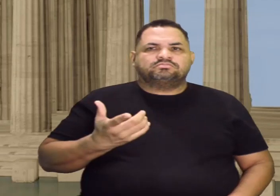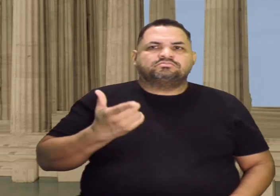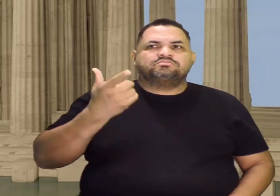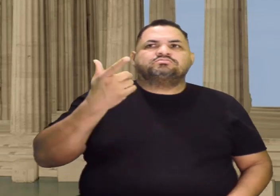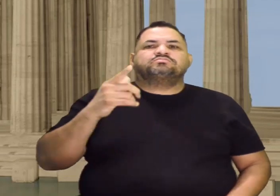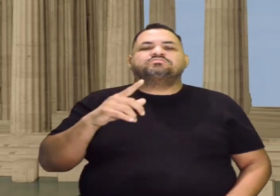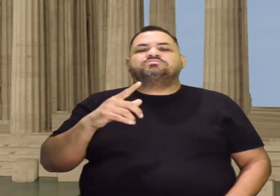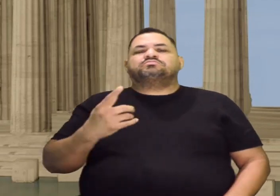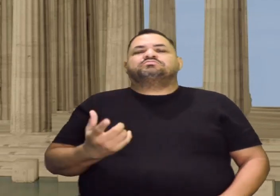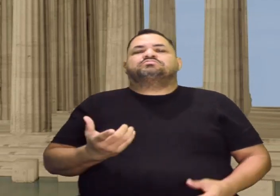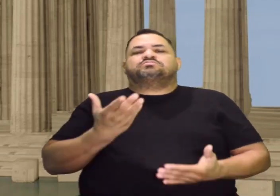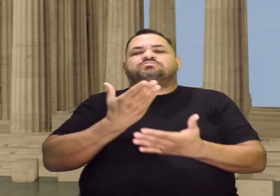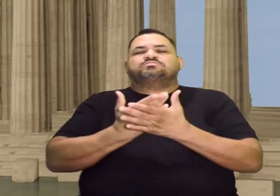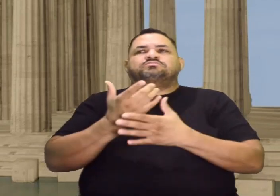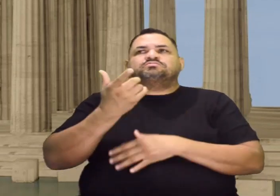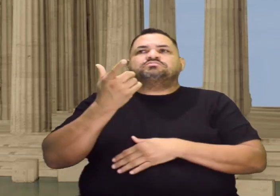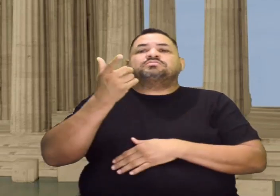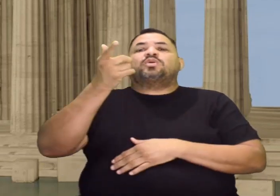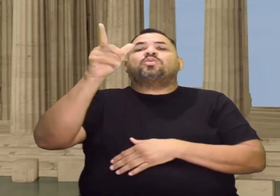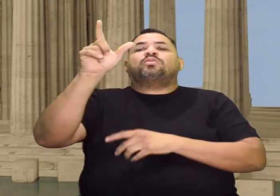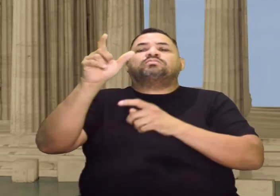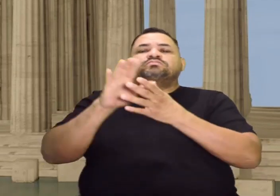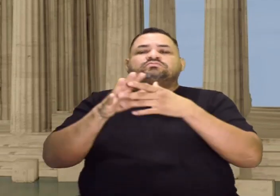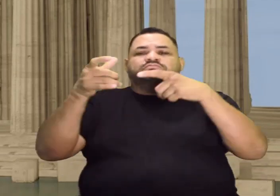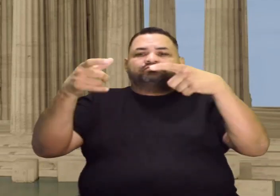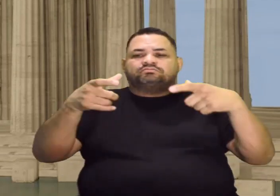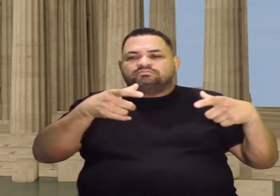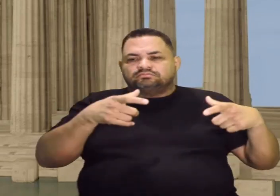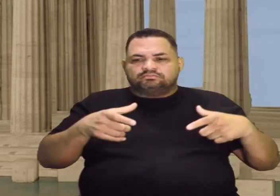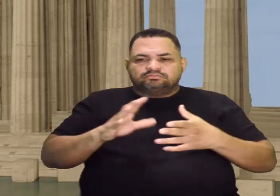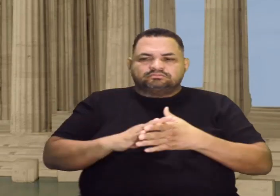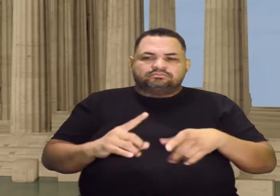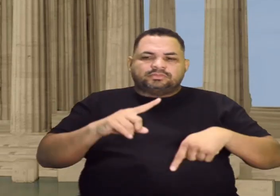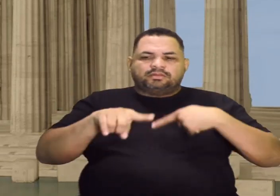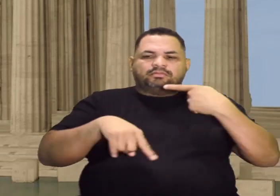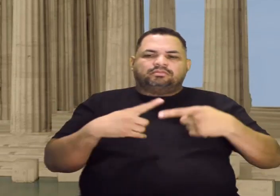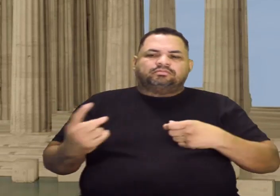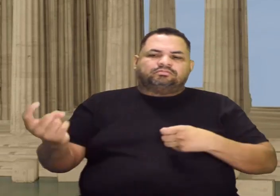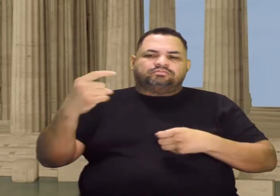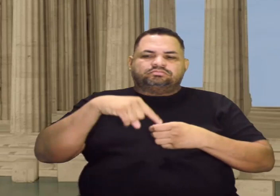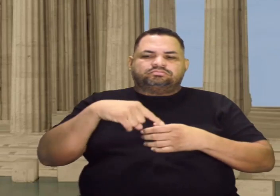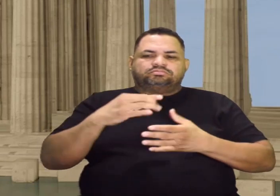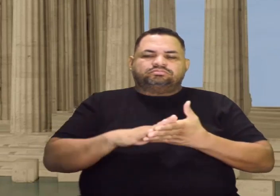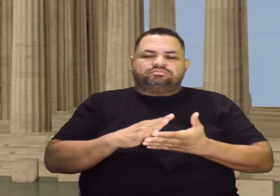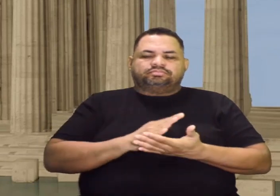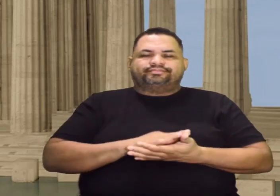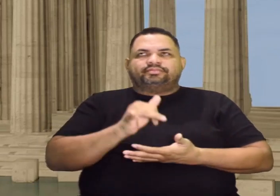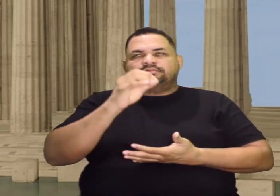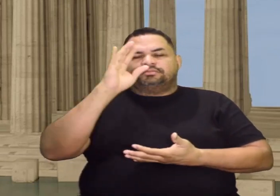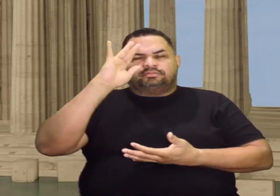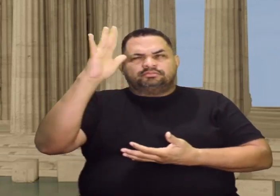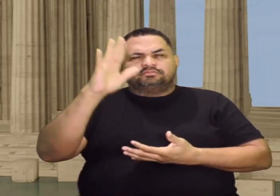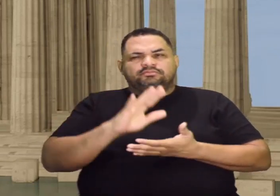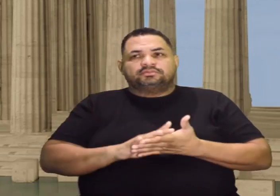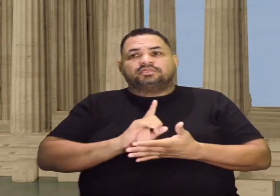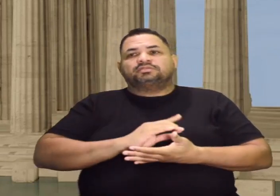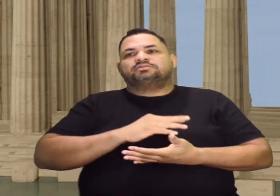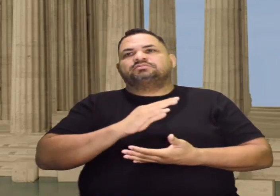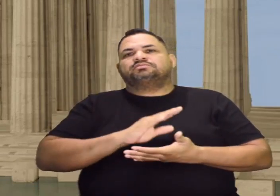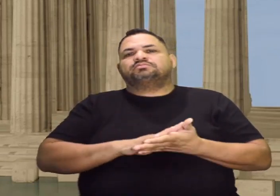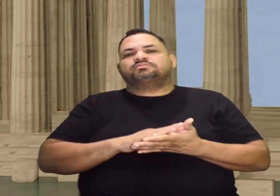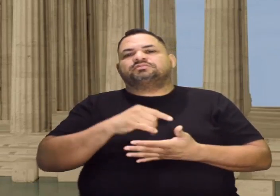lugar também para voltar. Olha só, imagine. É você sair para fazer uma faculdade fora